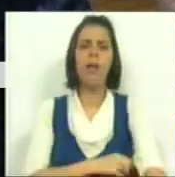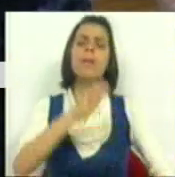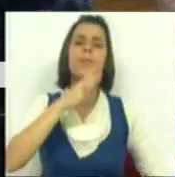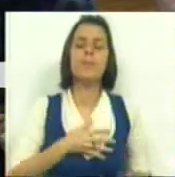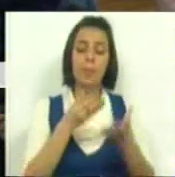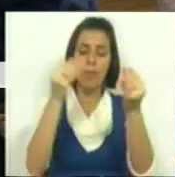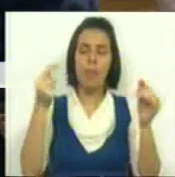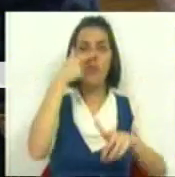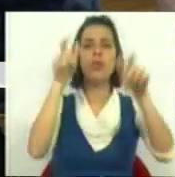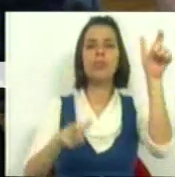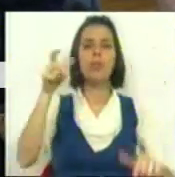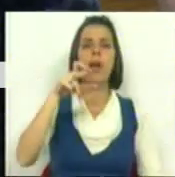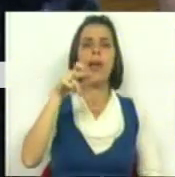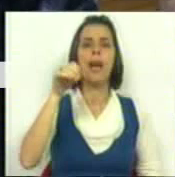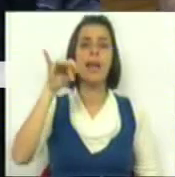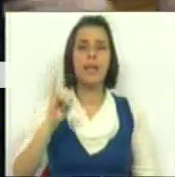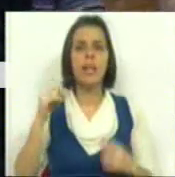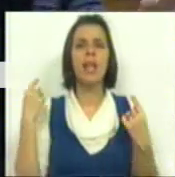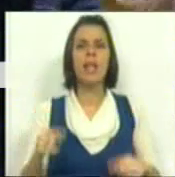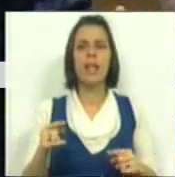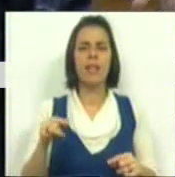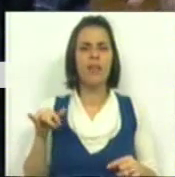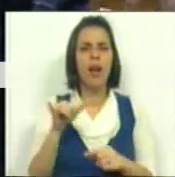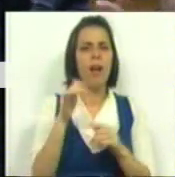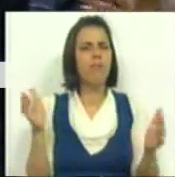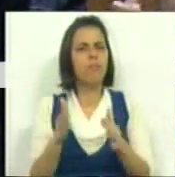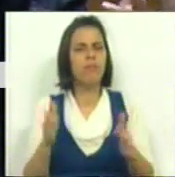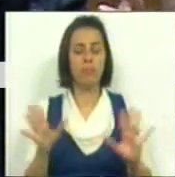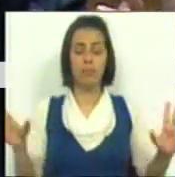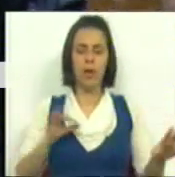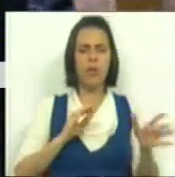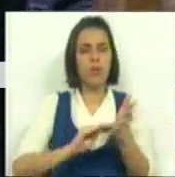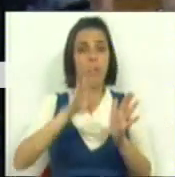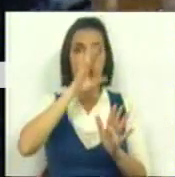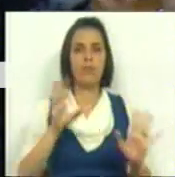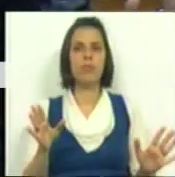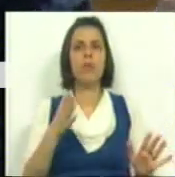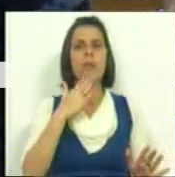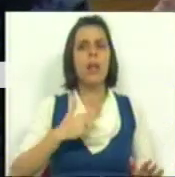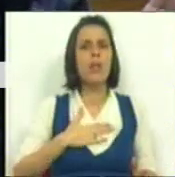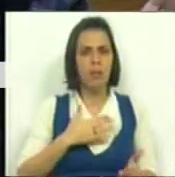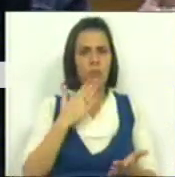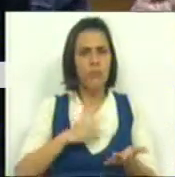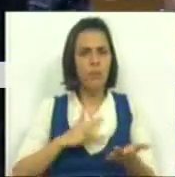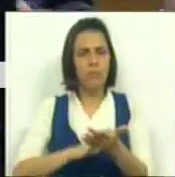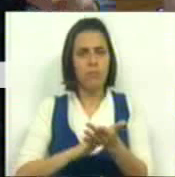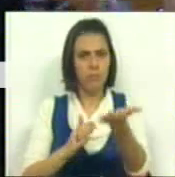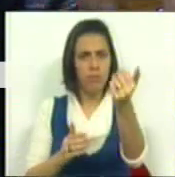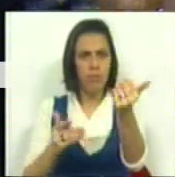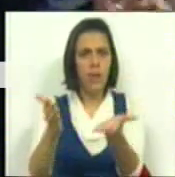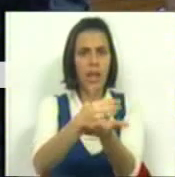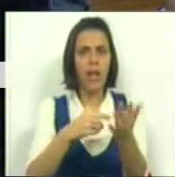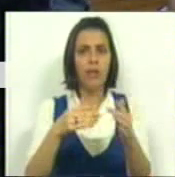que muitos beneficiários do RSI têm aeronaves. Ó, Sr. Secretário de Estado, dê-nos os dados,